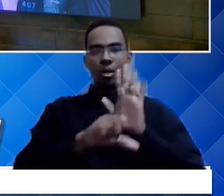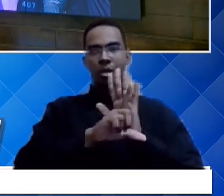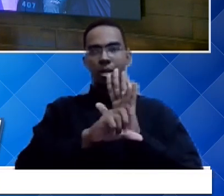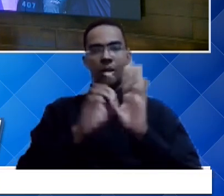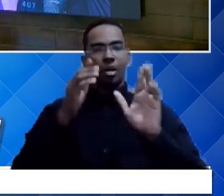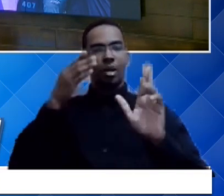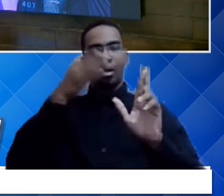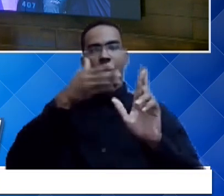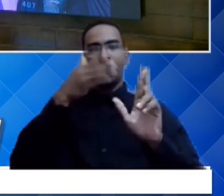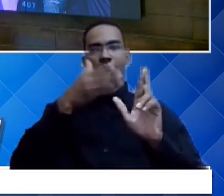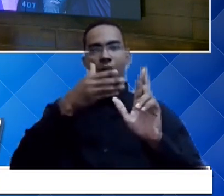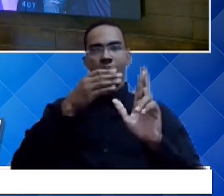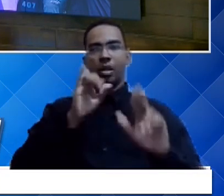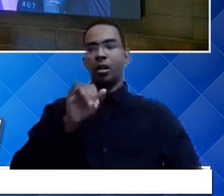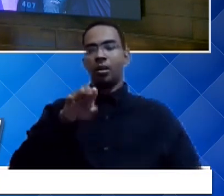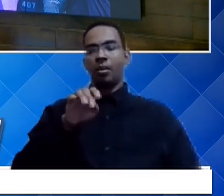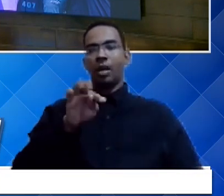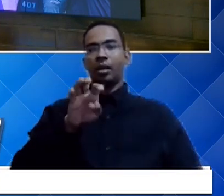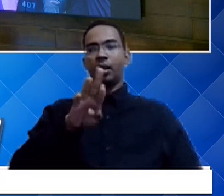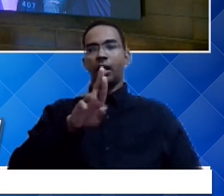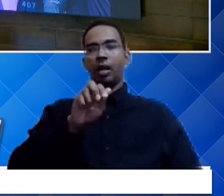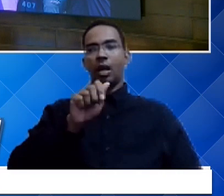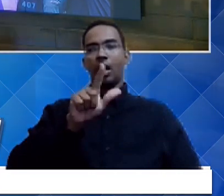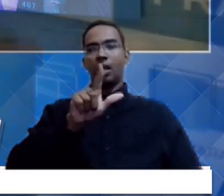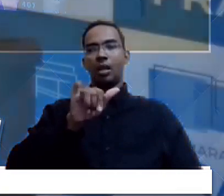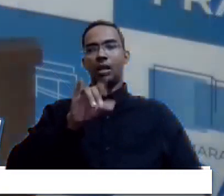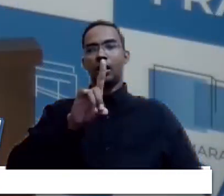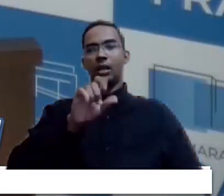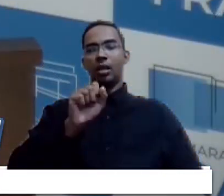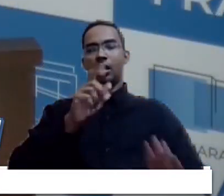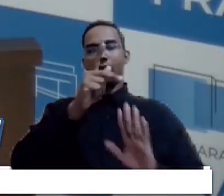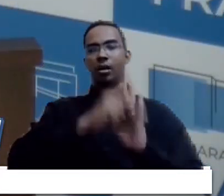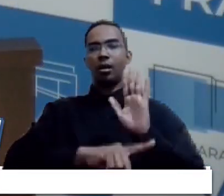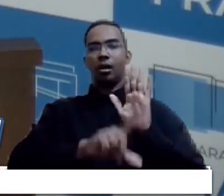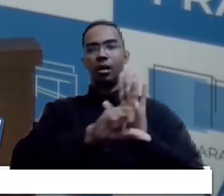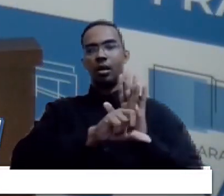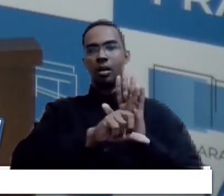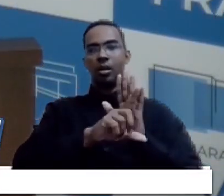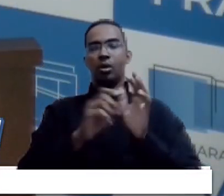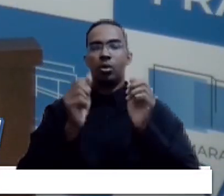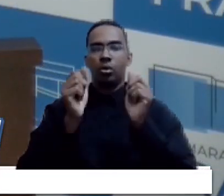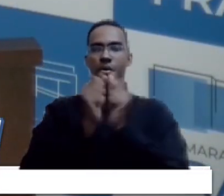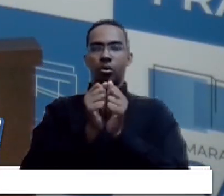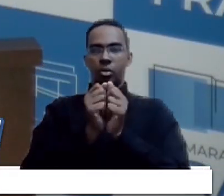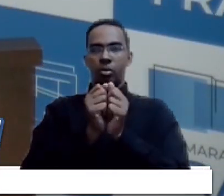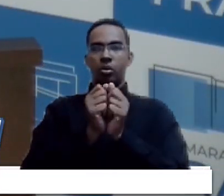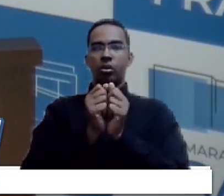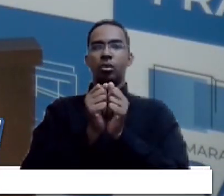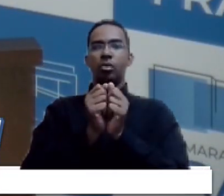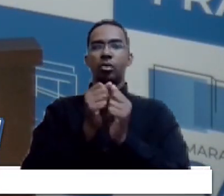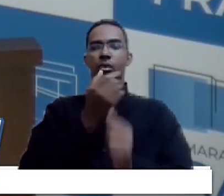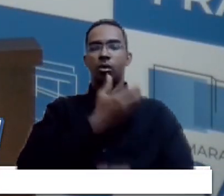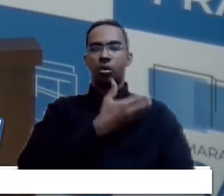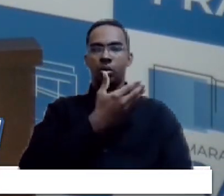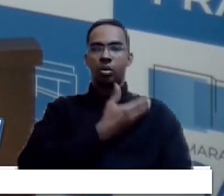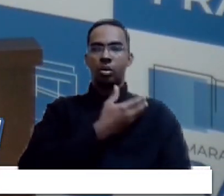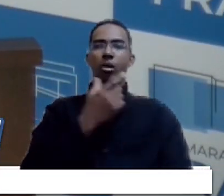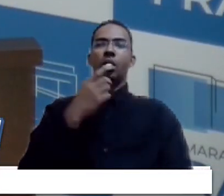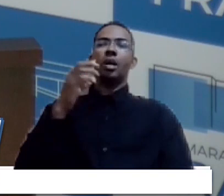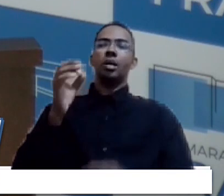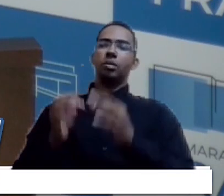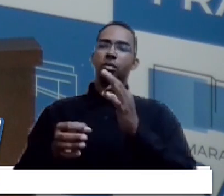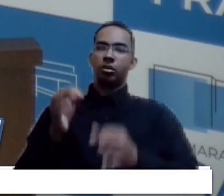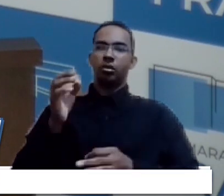essa imaterialidade. Esse projeto de lei eu fiz em conjunto com um amigo meu, que ele é advogado e